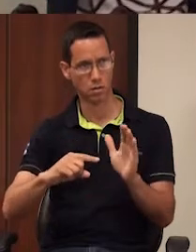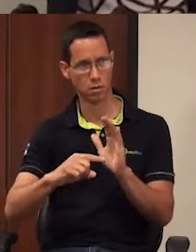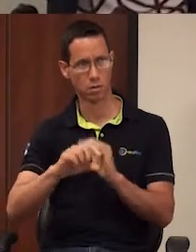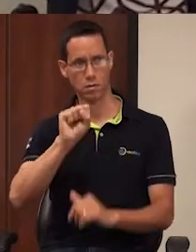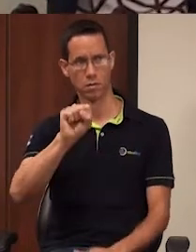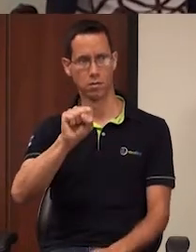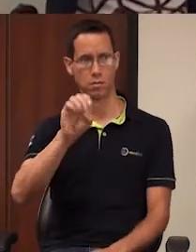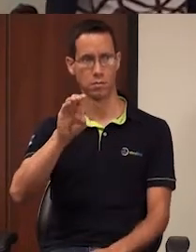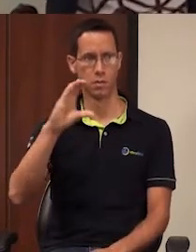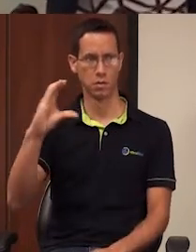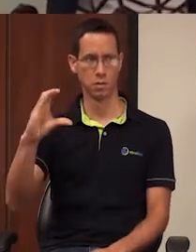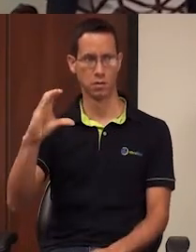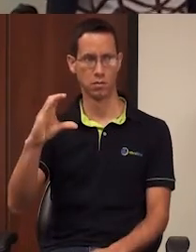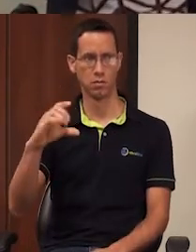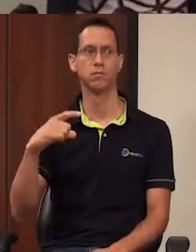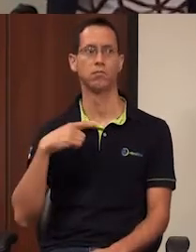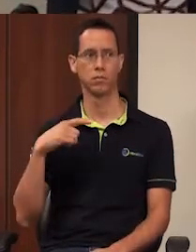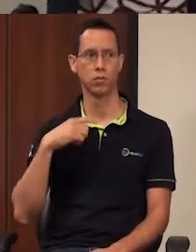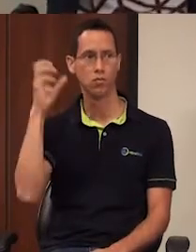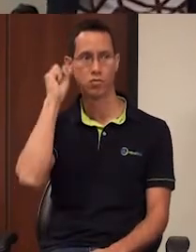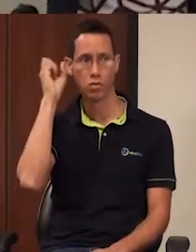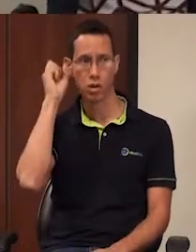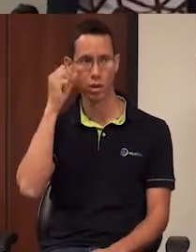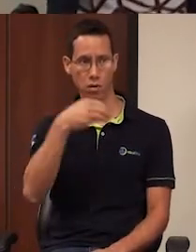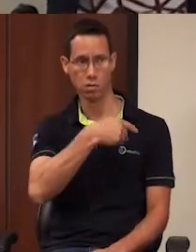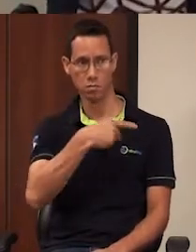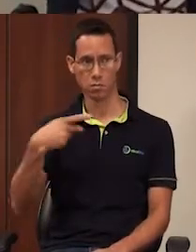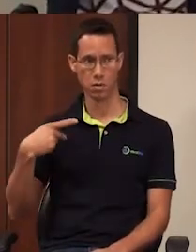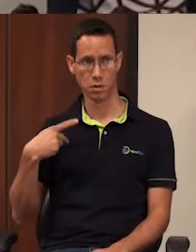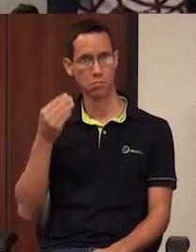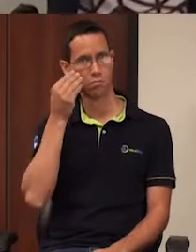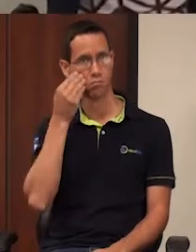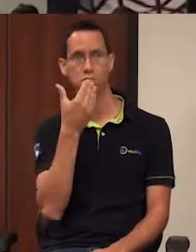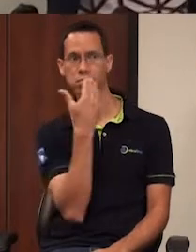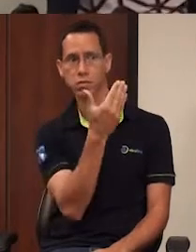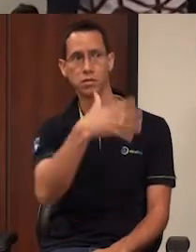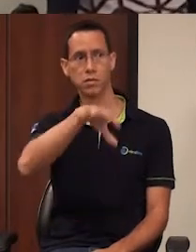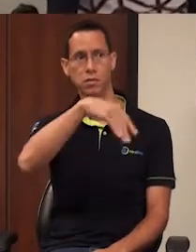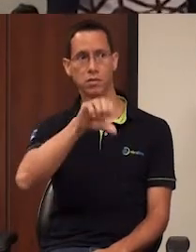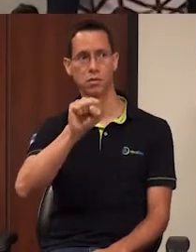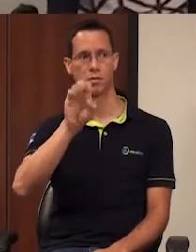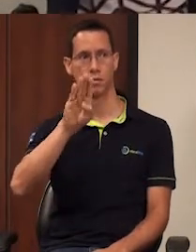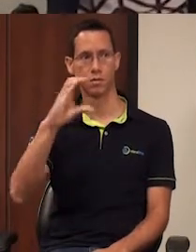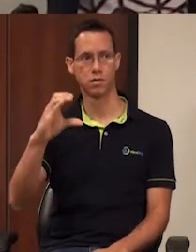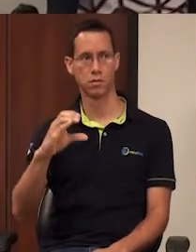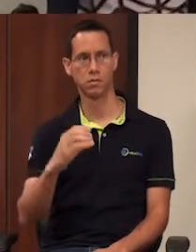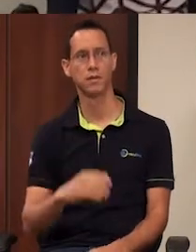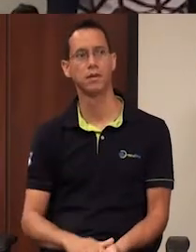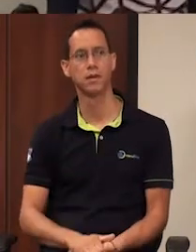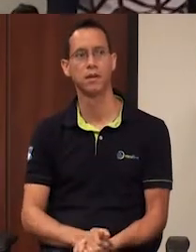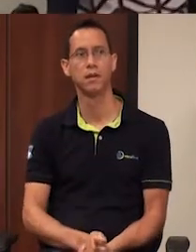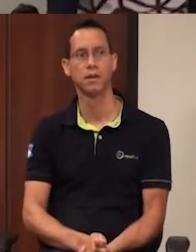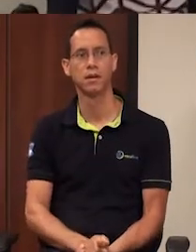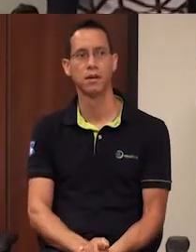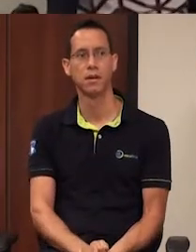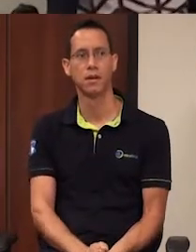Bernardo, tem a ouvidoria do Ministério Público. A senhora pode fazer uma solicitação por lá. Obrigada.